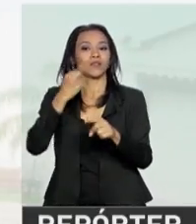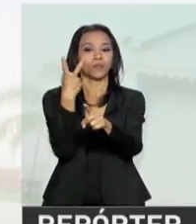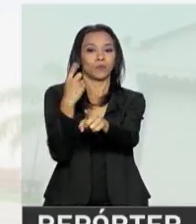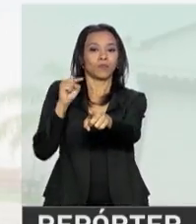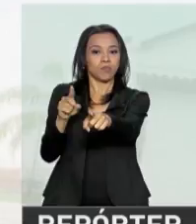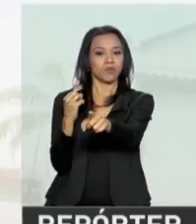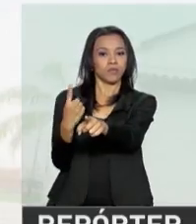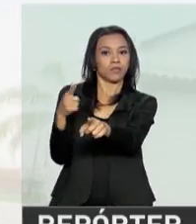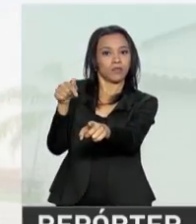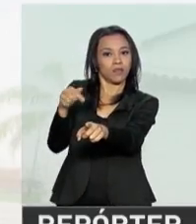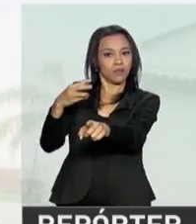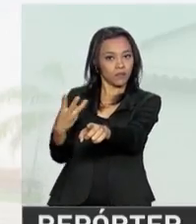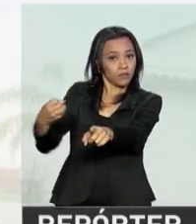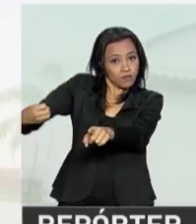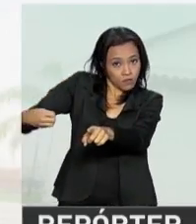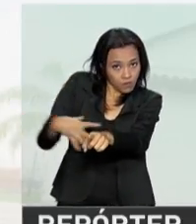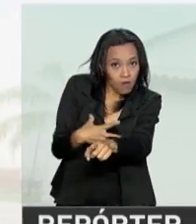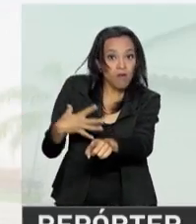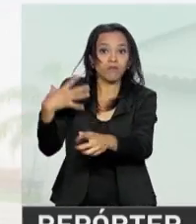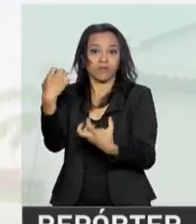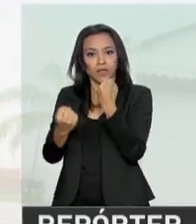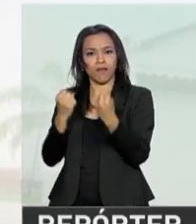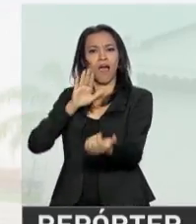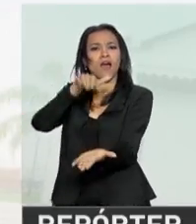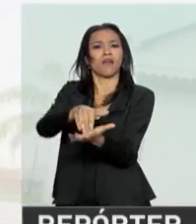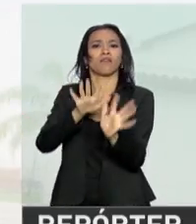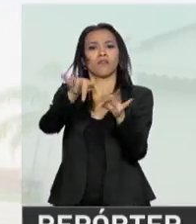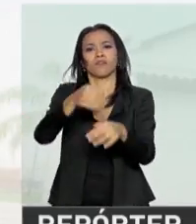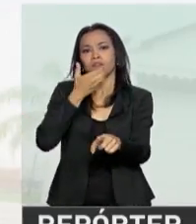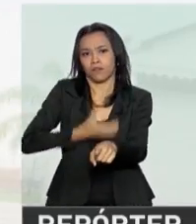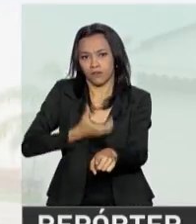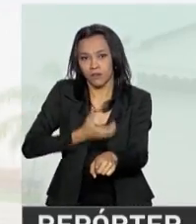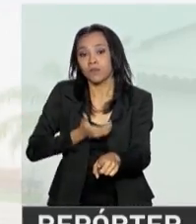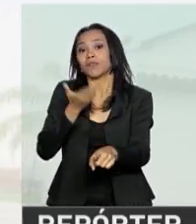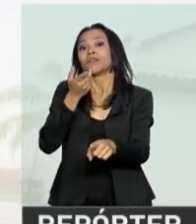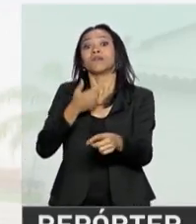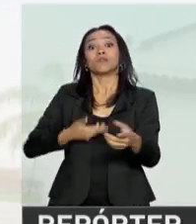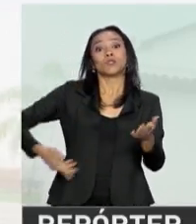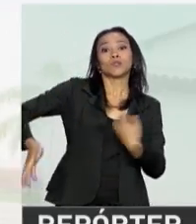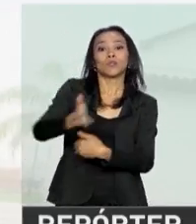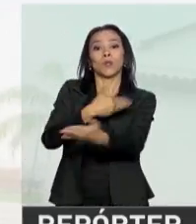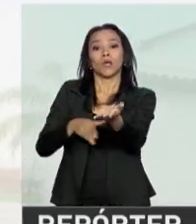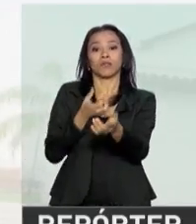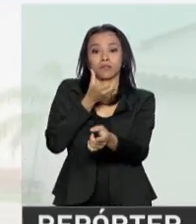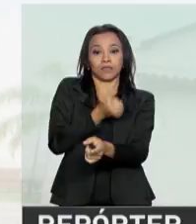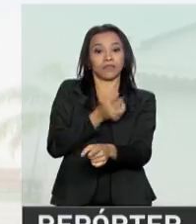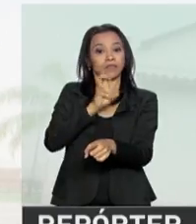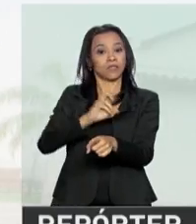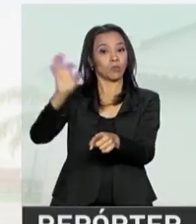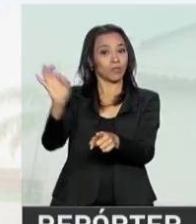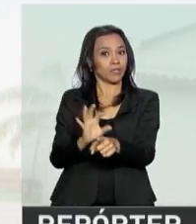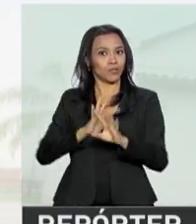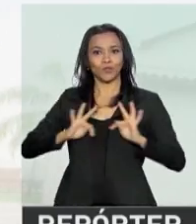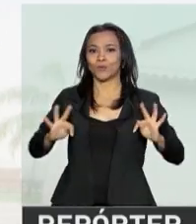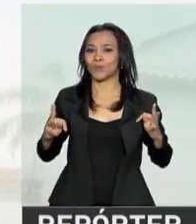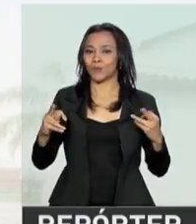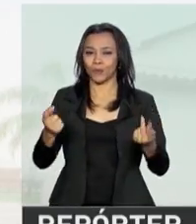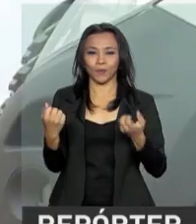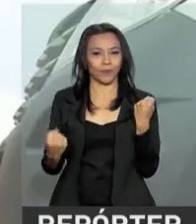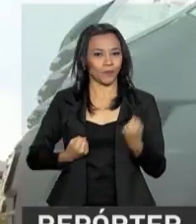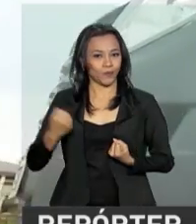2.173 novas unidades até o fim do ano, renovando 65% de toda a